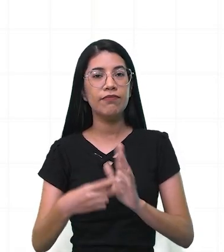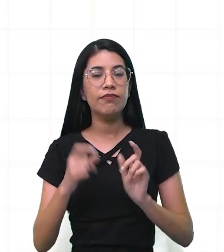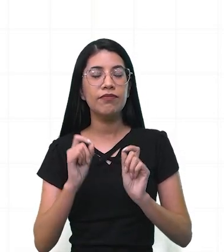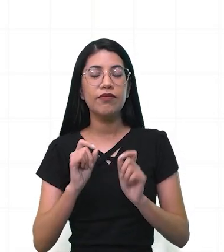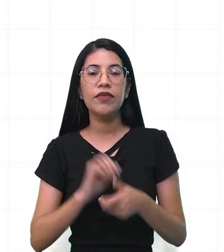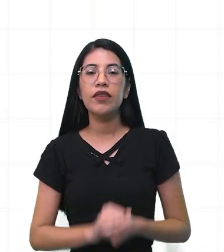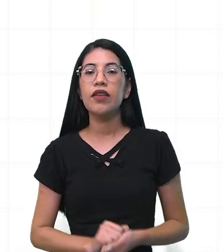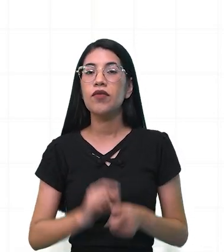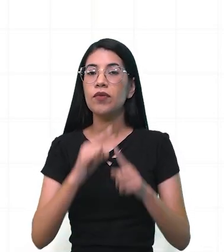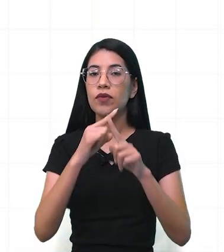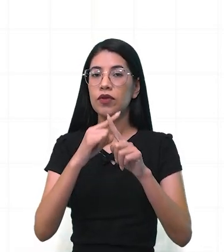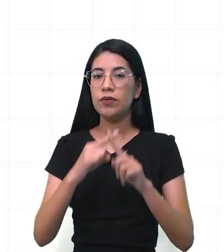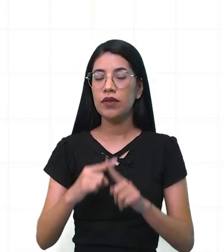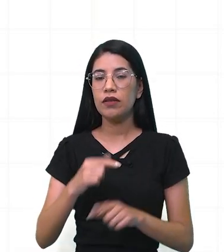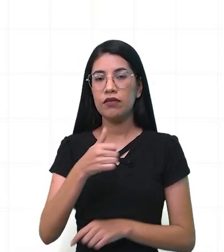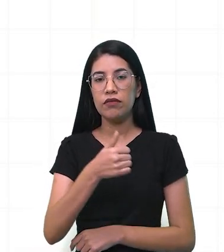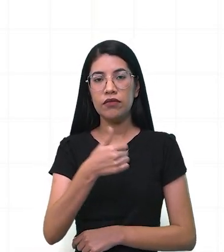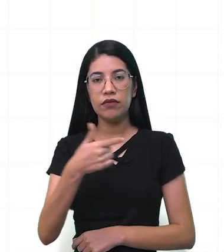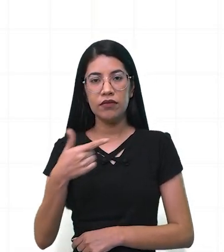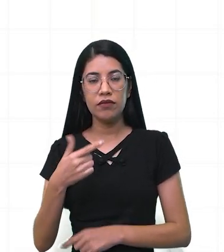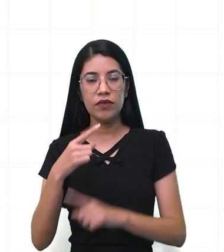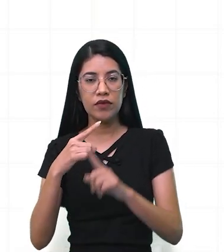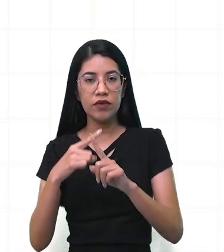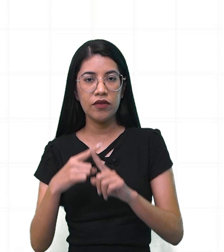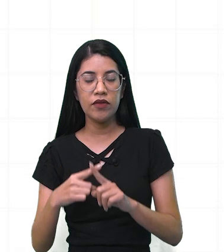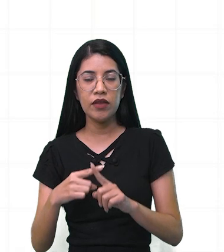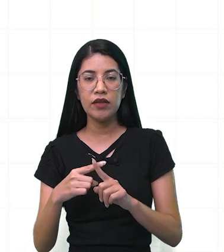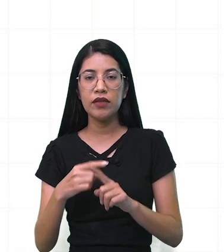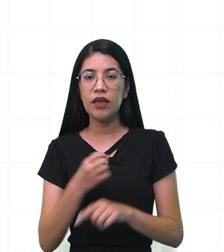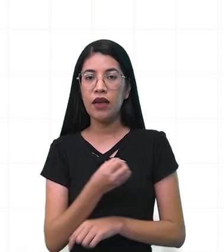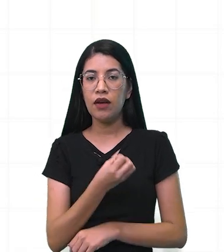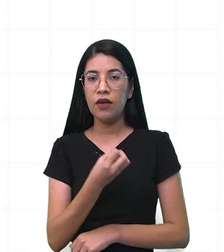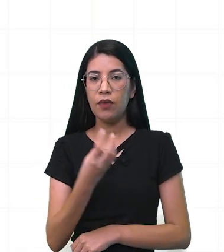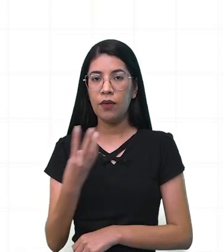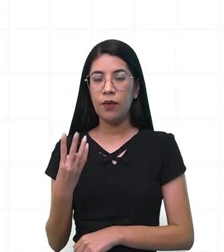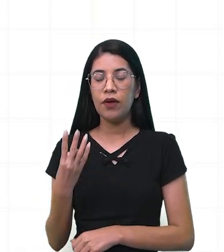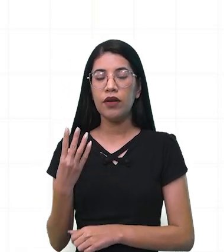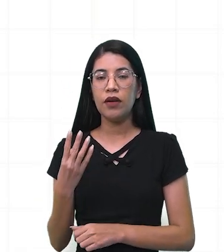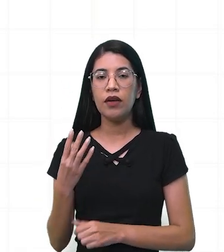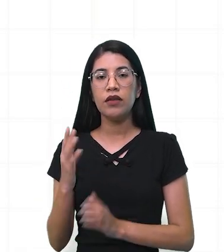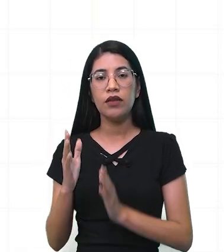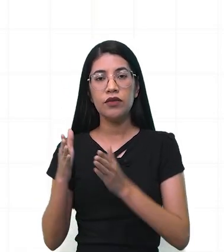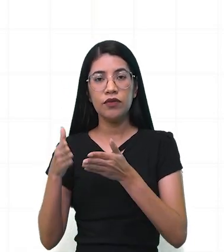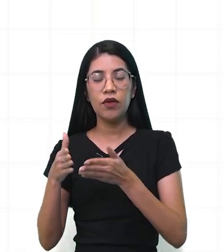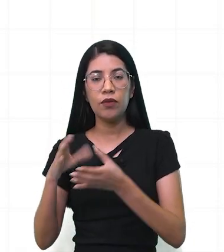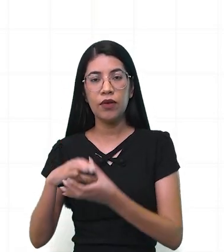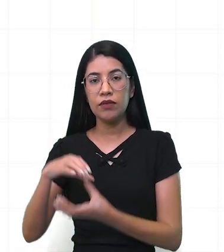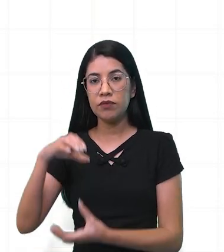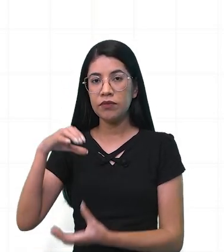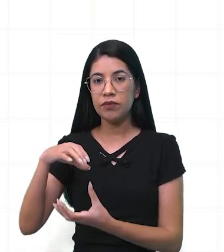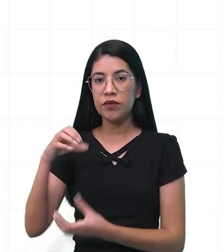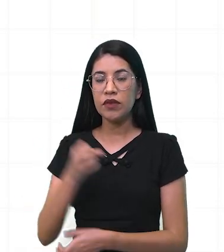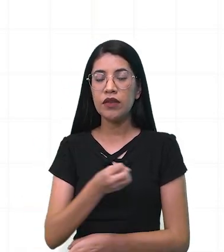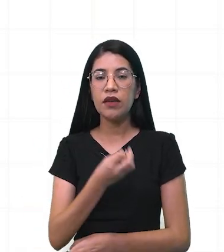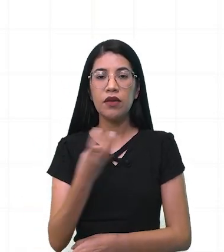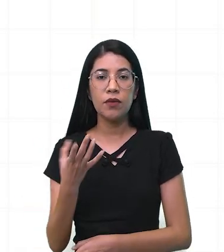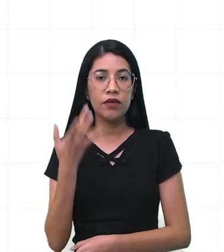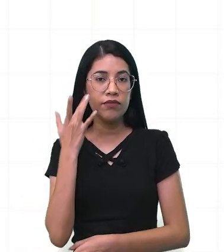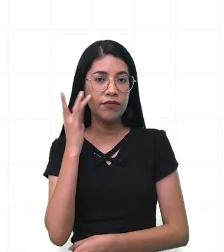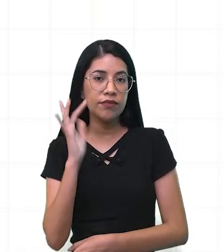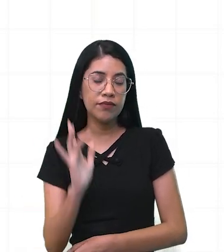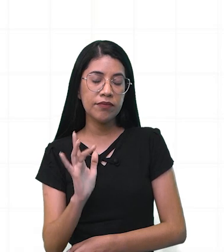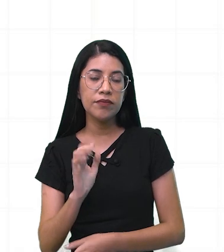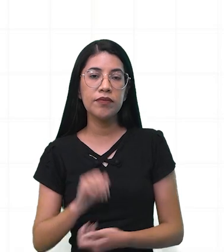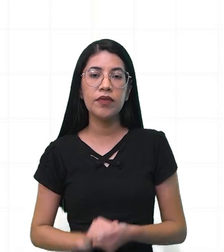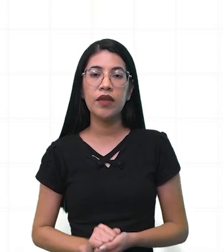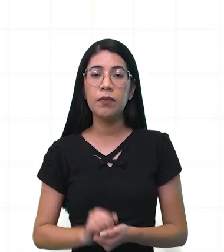multiplicar 12 vezes a quantidade de ingressos adultos, certo? Quantos são? Não sei, representei